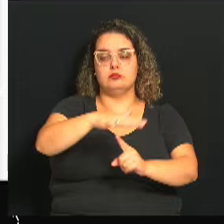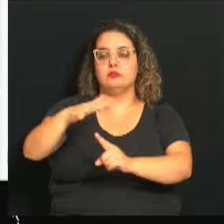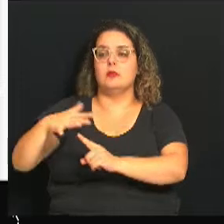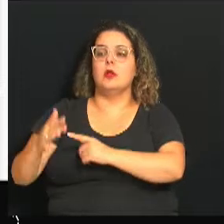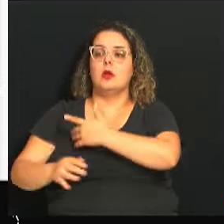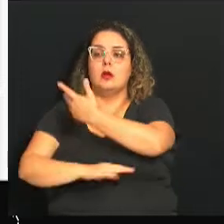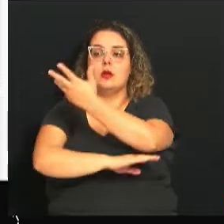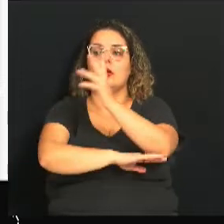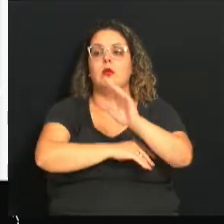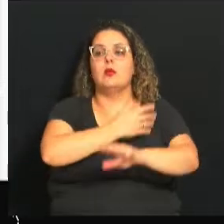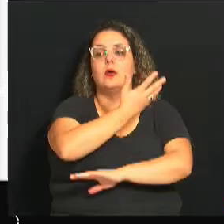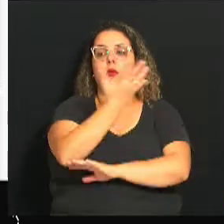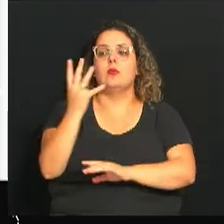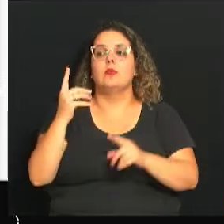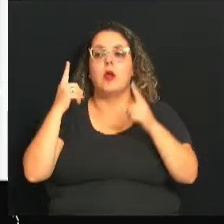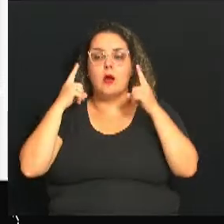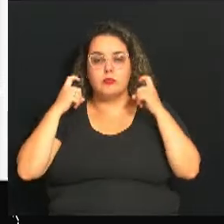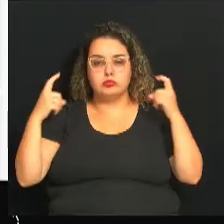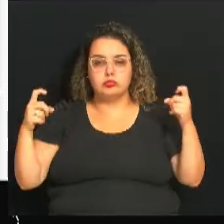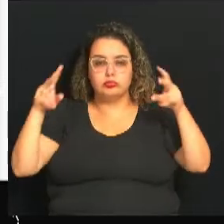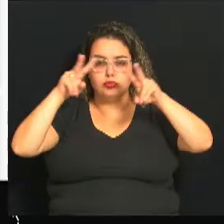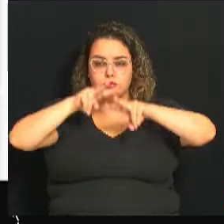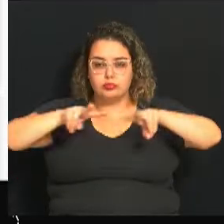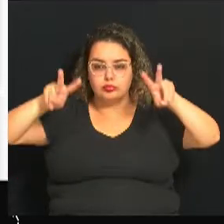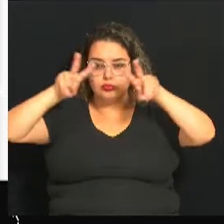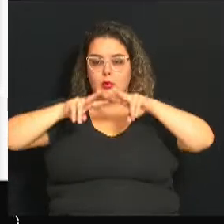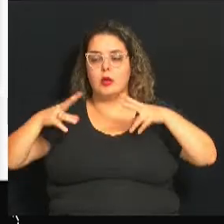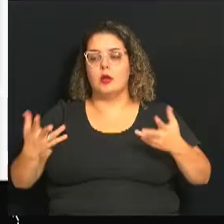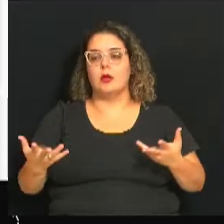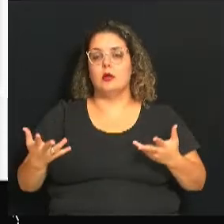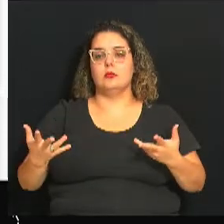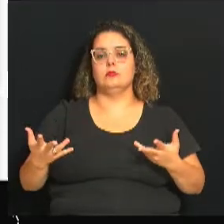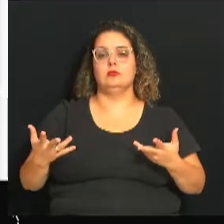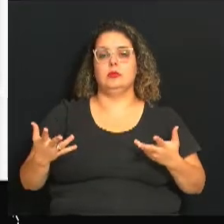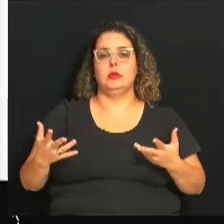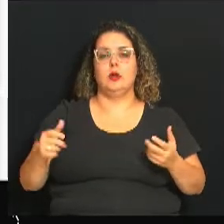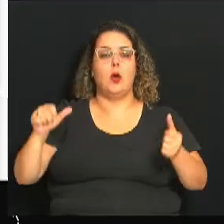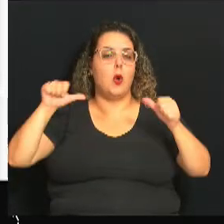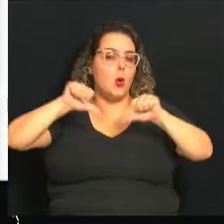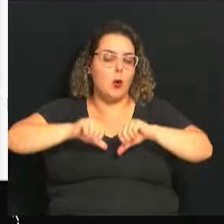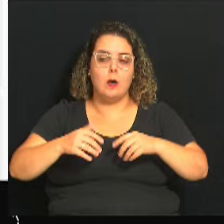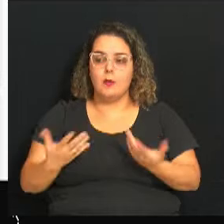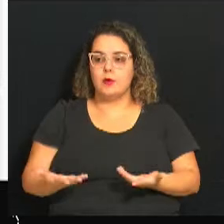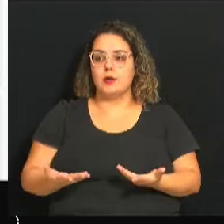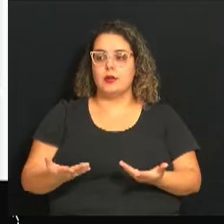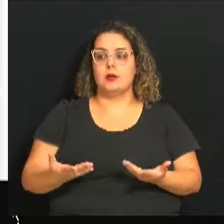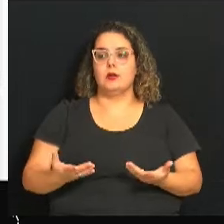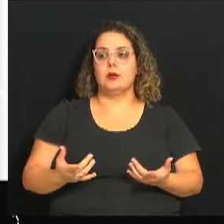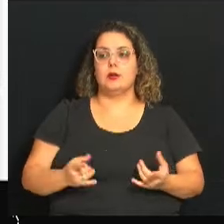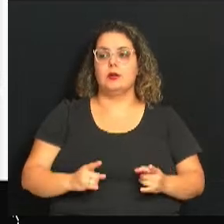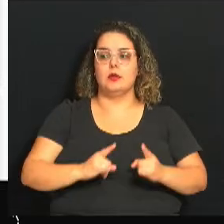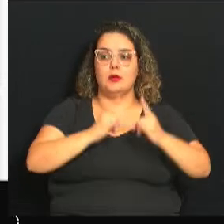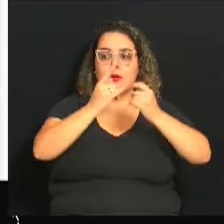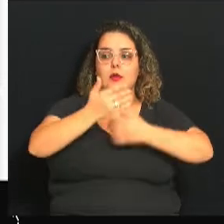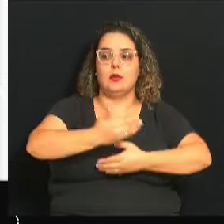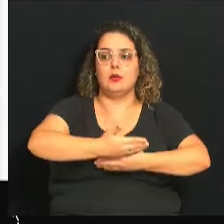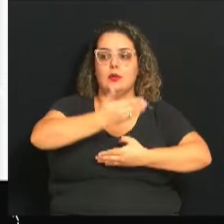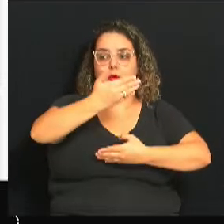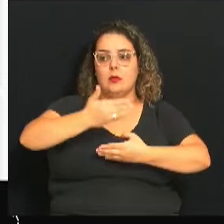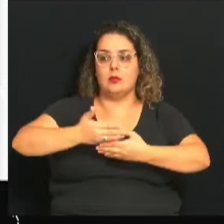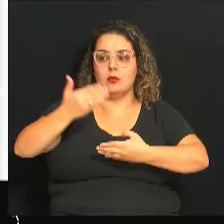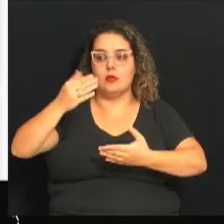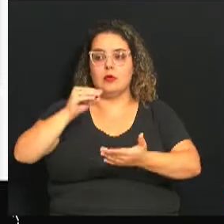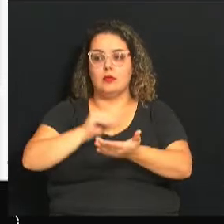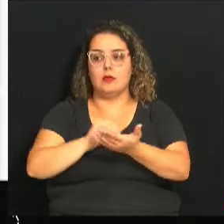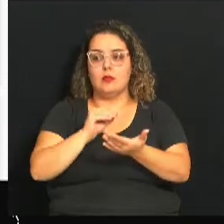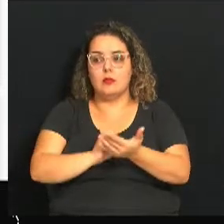com poluição sonora e visual, né? Temos alguns edifícios com muros e grades que geram insegurança ao andar